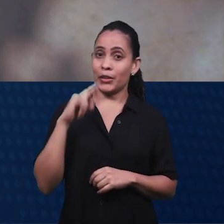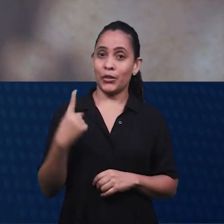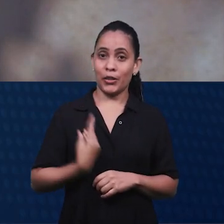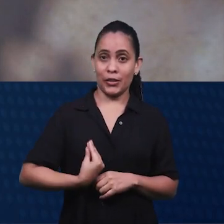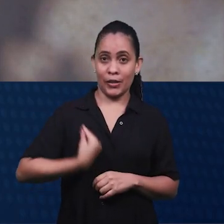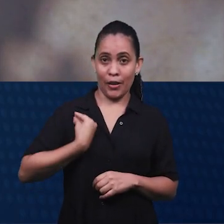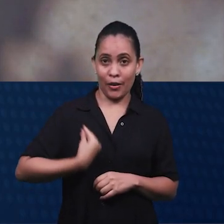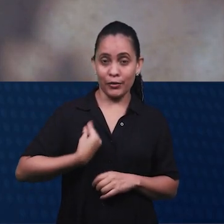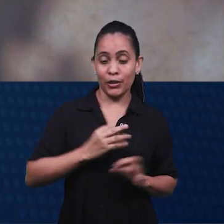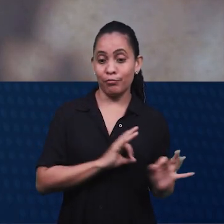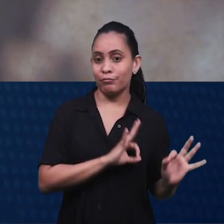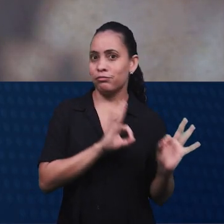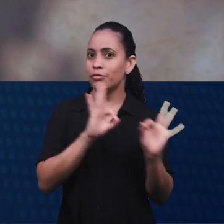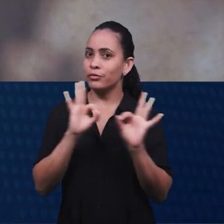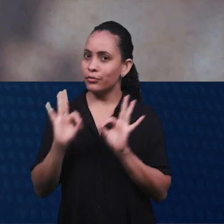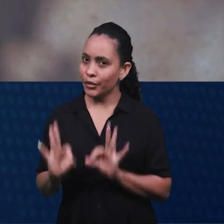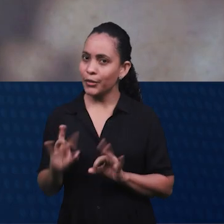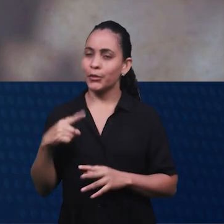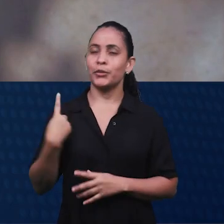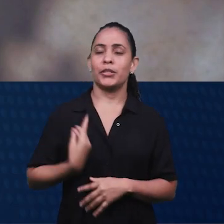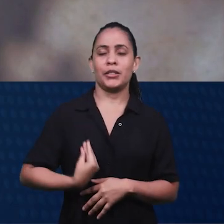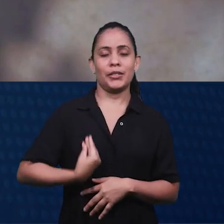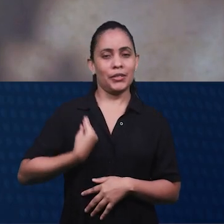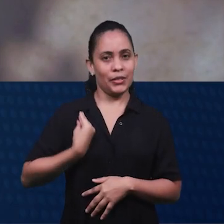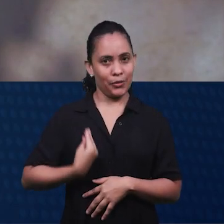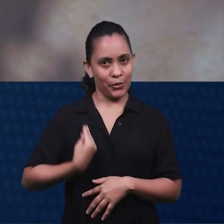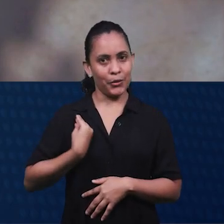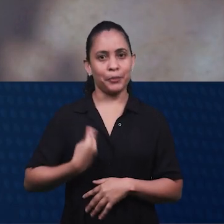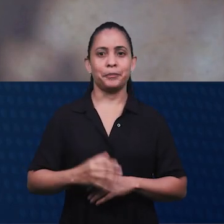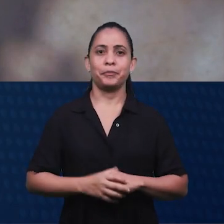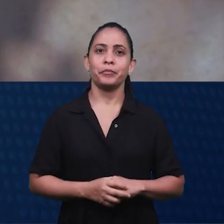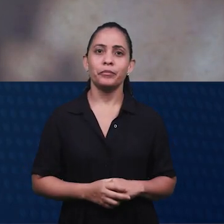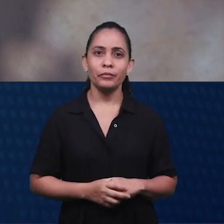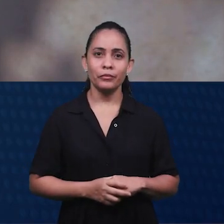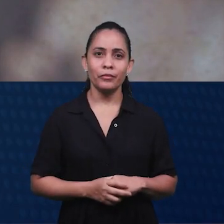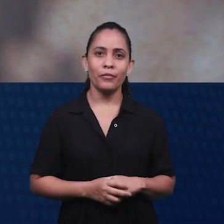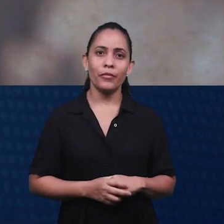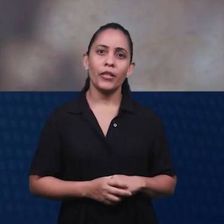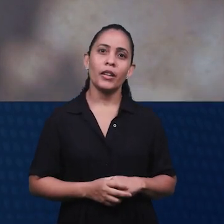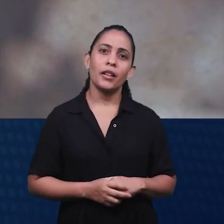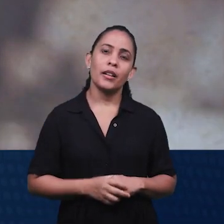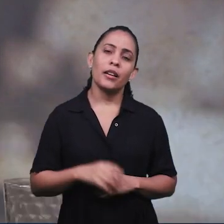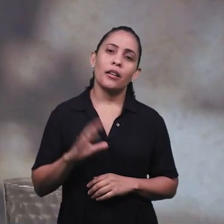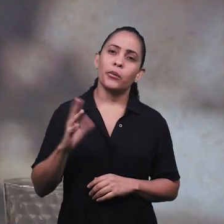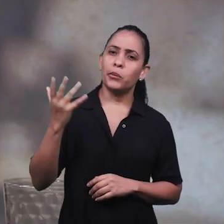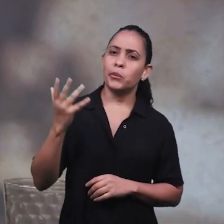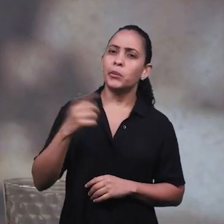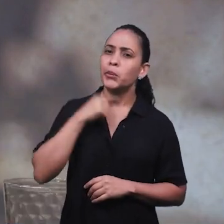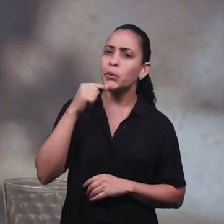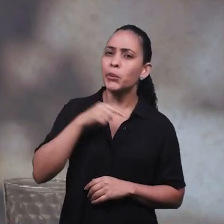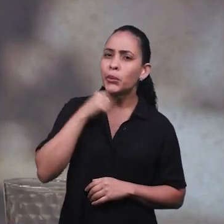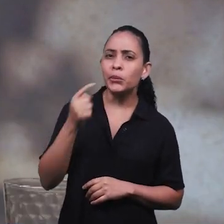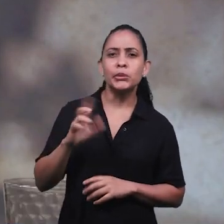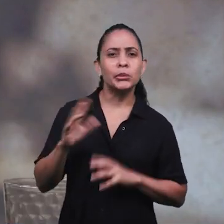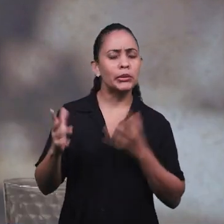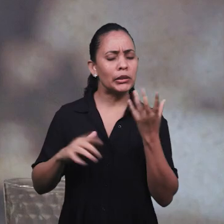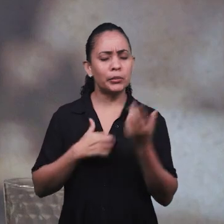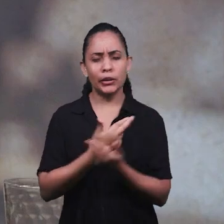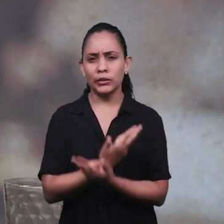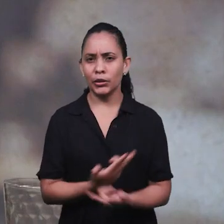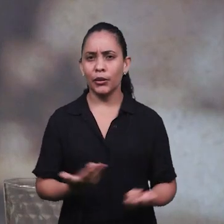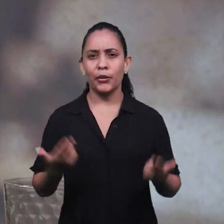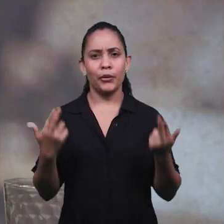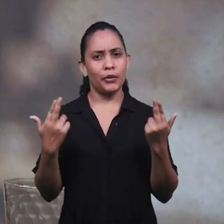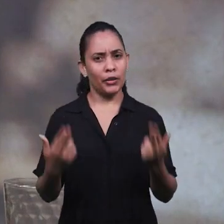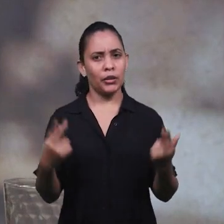dia. O condomínio é algo que a gente vive o dia a dia e, de fato, surgem diversas dúvidas, dificuldades